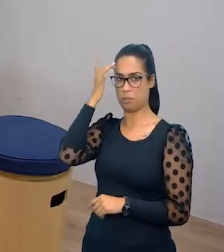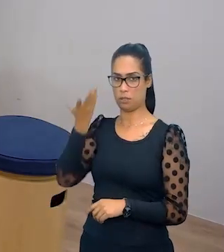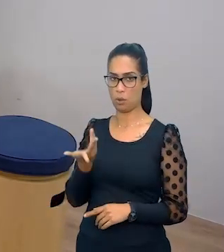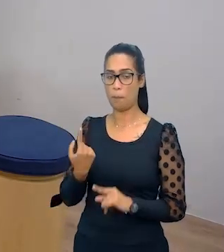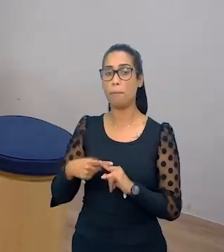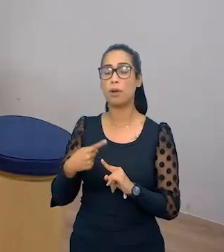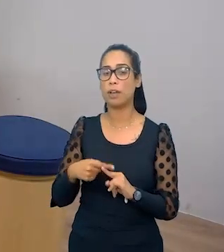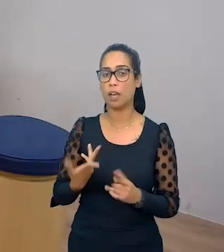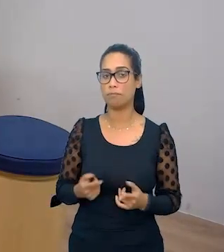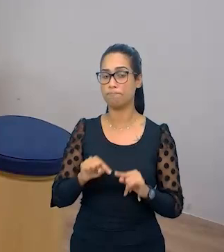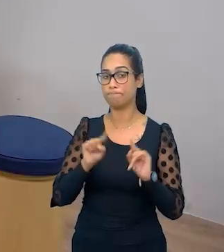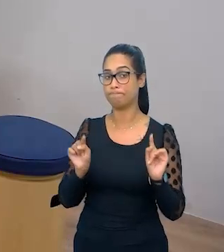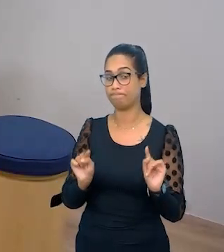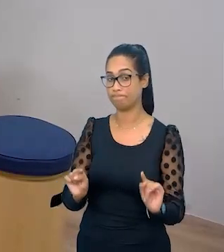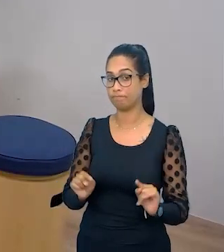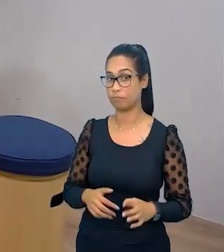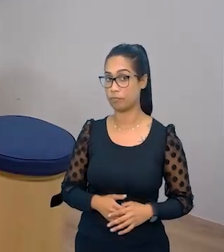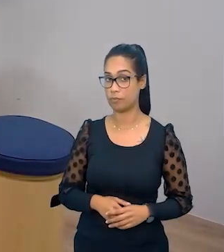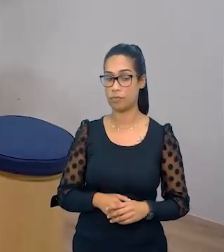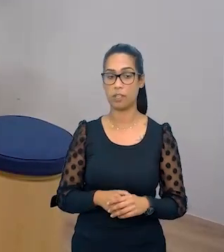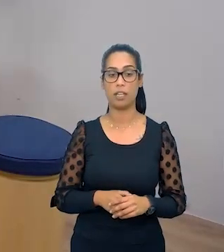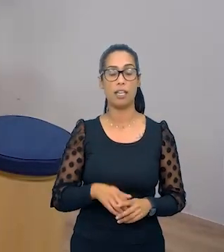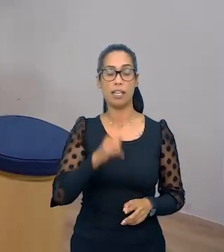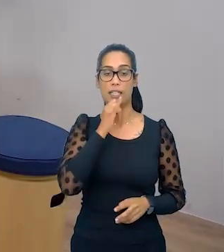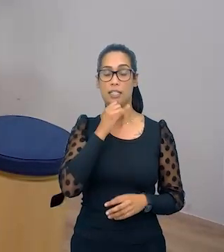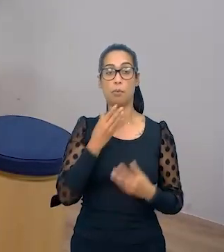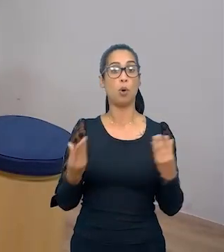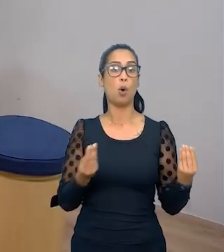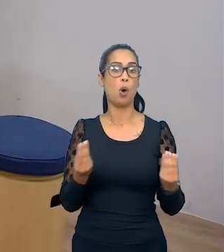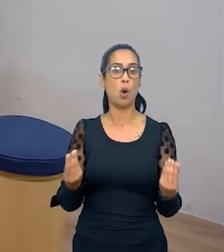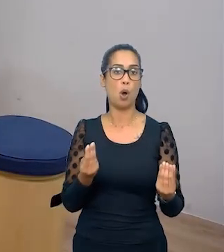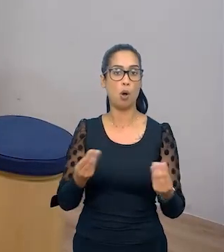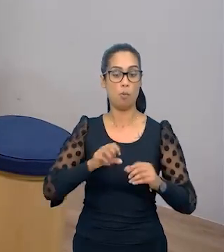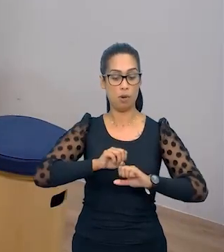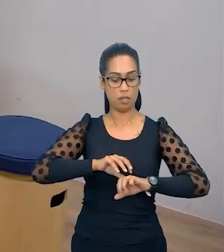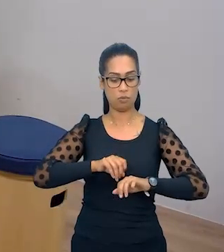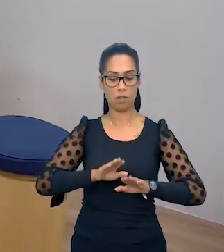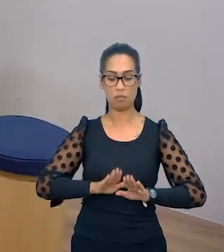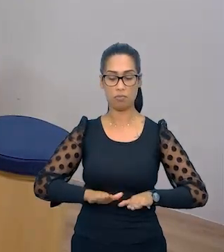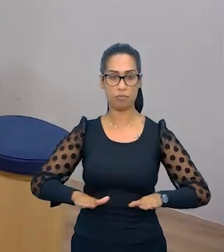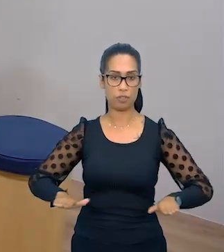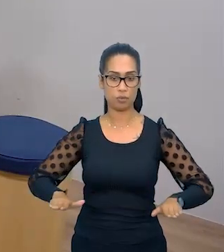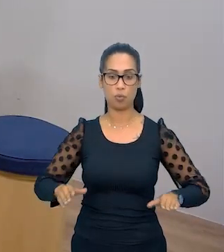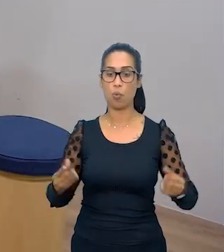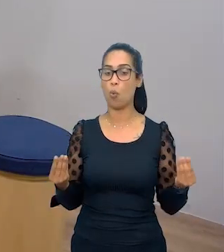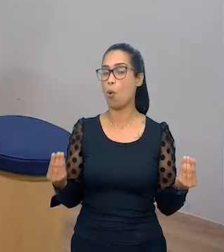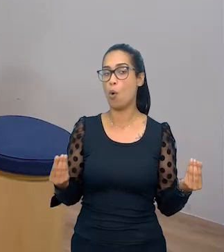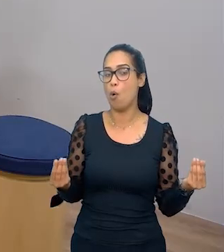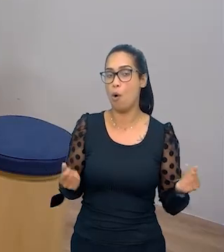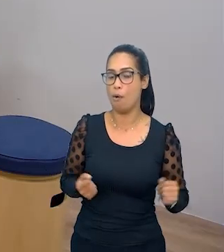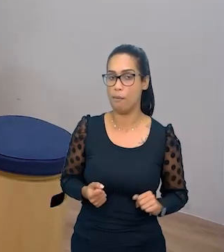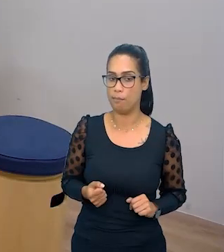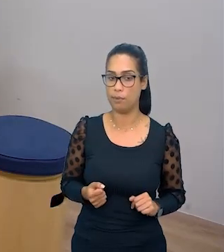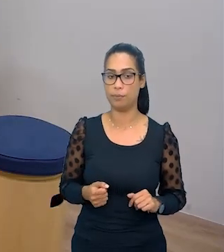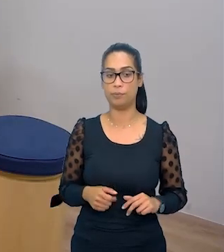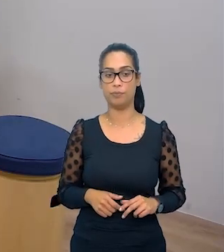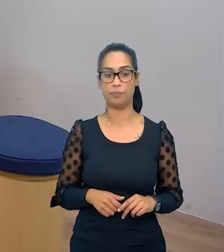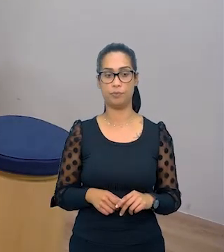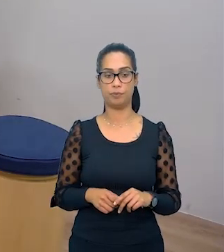E como então nós vamos, por exemplo, na educação infantil, que normalmente é sobre,